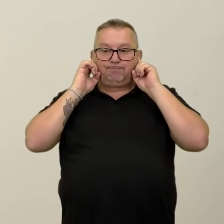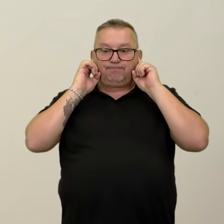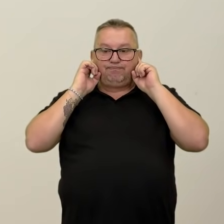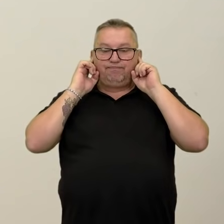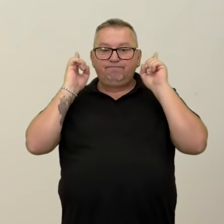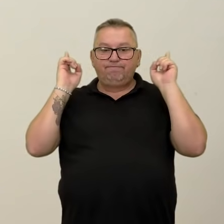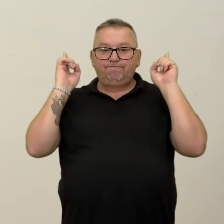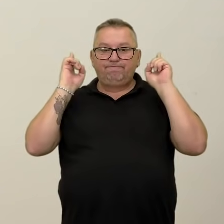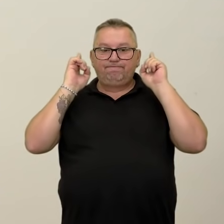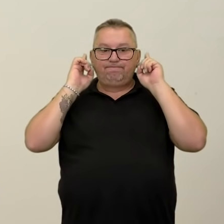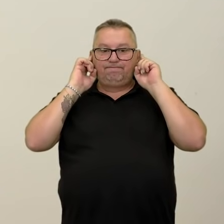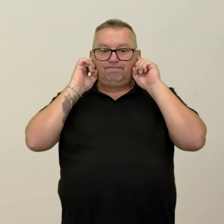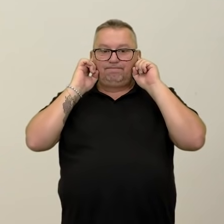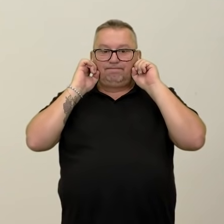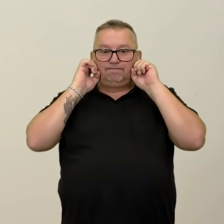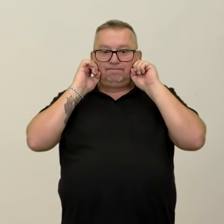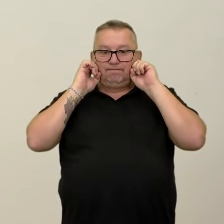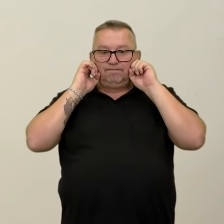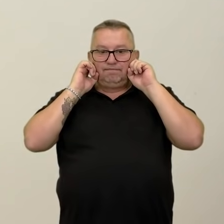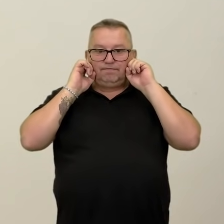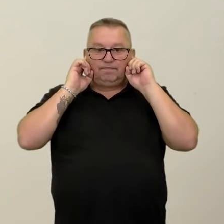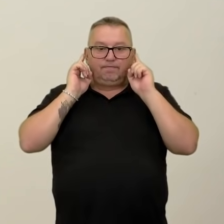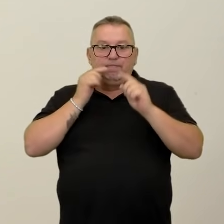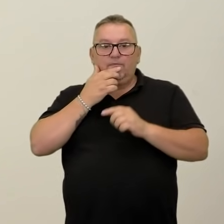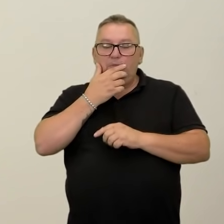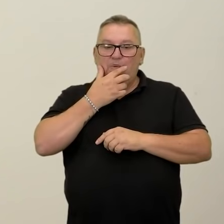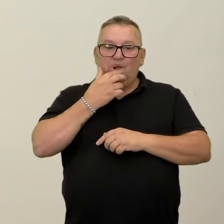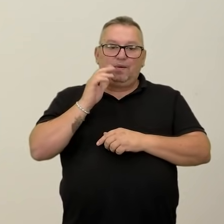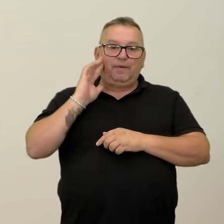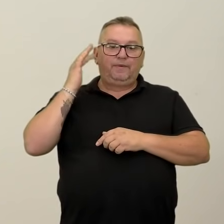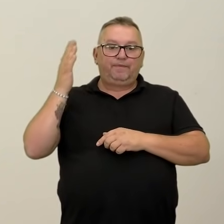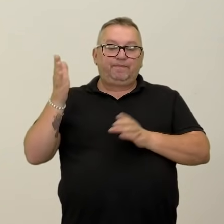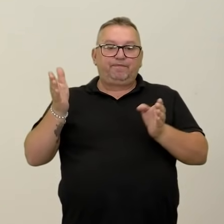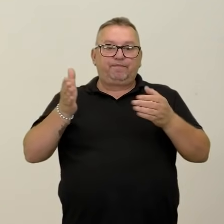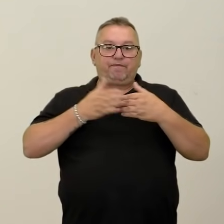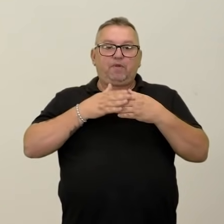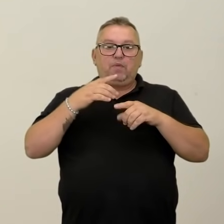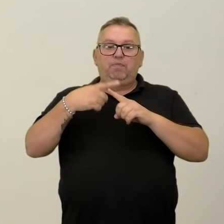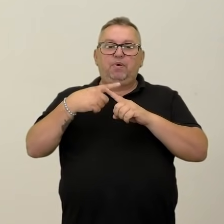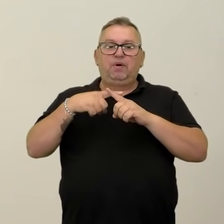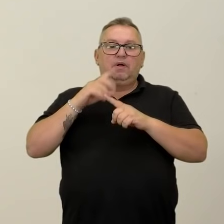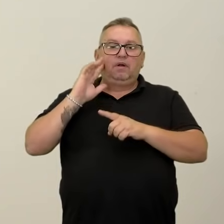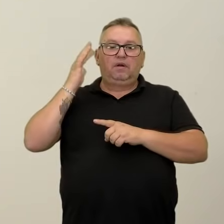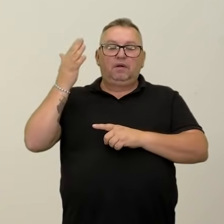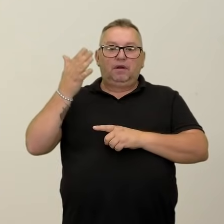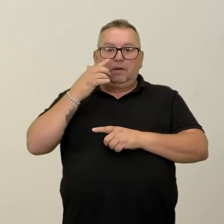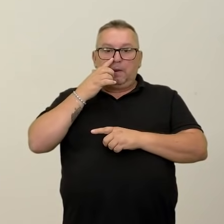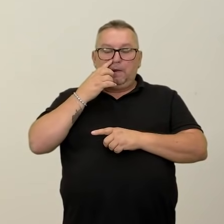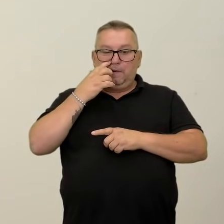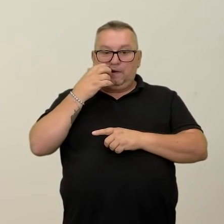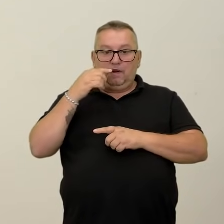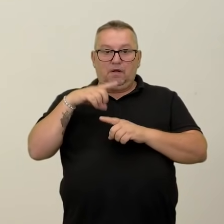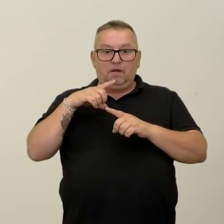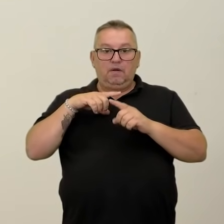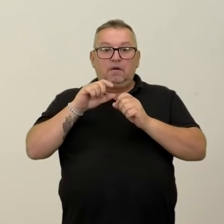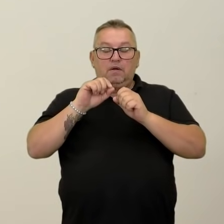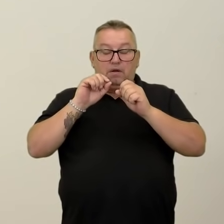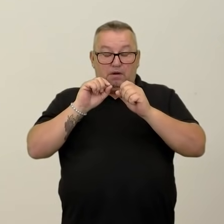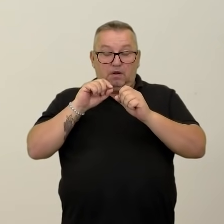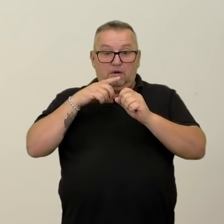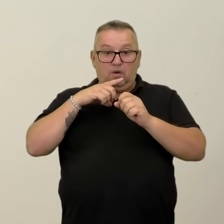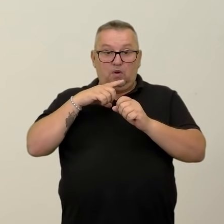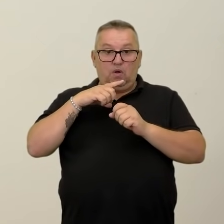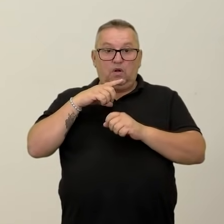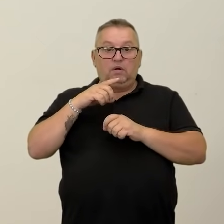aí ele é empurrado para dentro tá E aí tampa houve Por que que ele é empurrado para dentro Eu não estou mergulhado